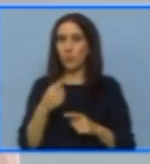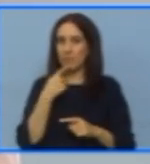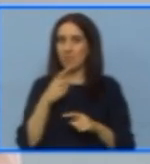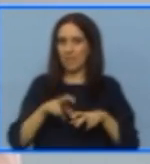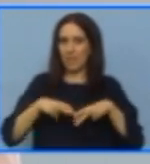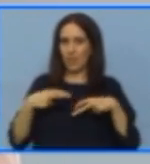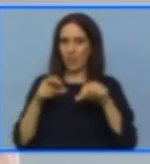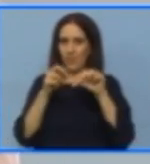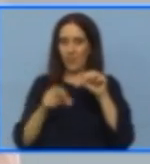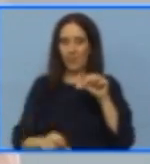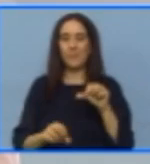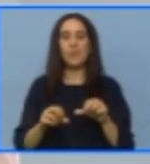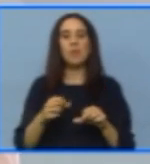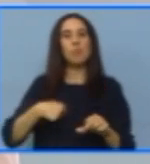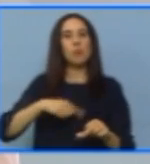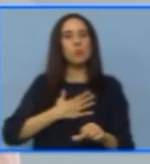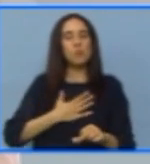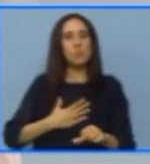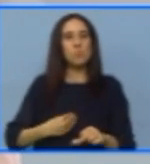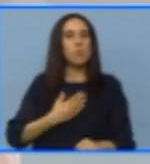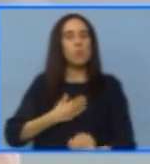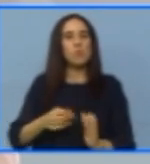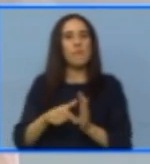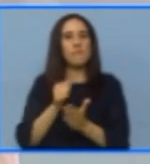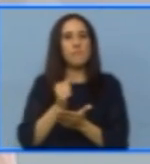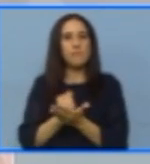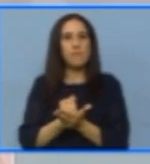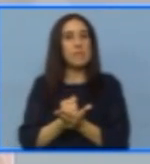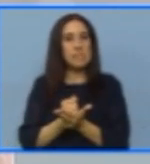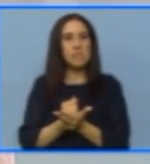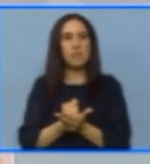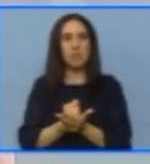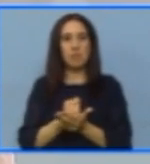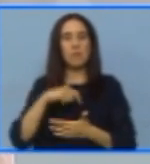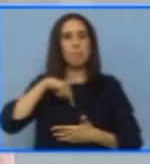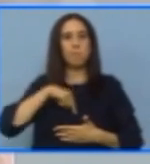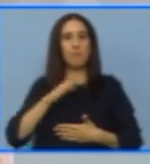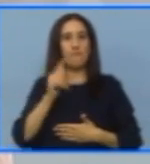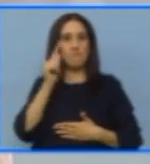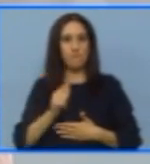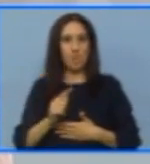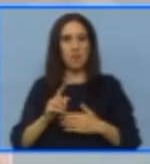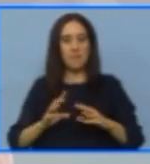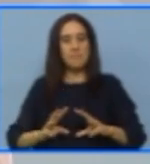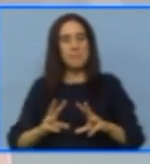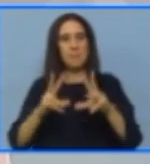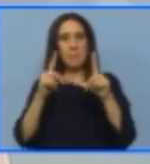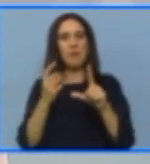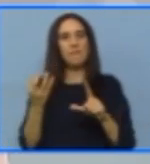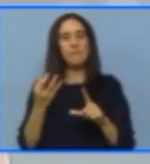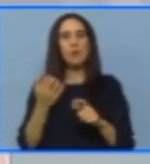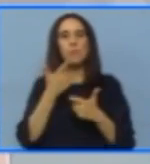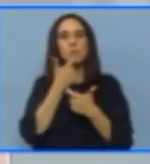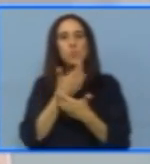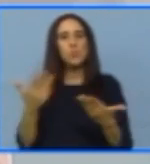dizer, nós gostávamos e gostamos sempre que este crescimento na nossa fé também se faça de tudo o que